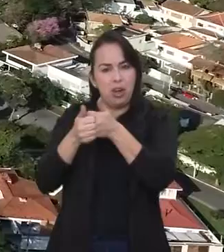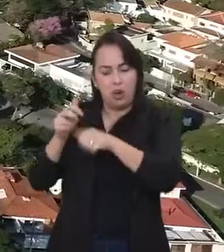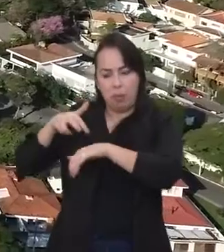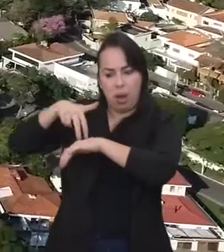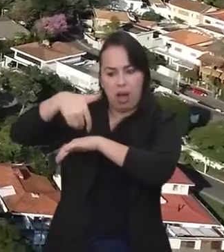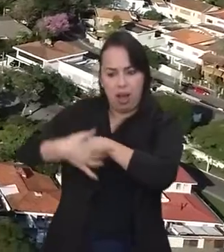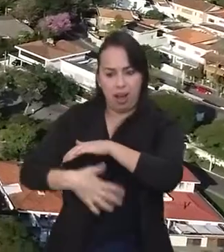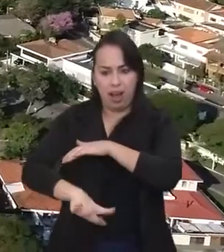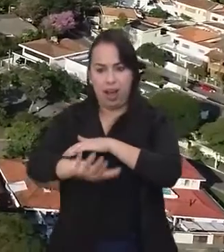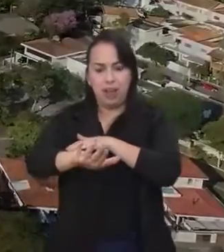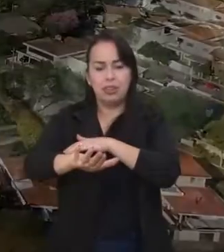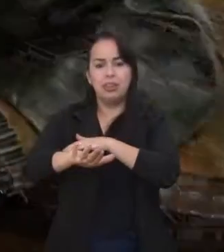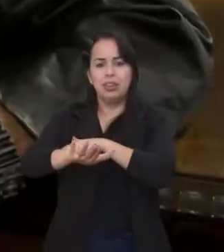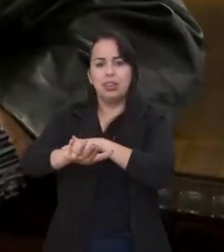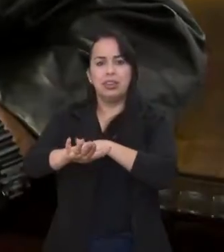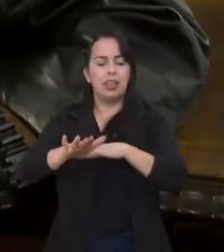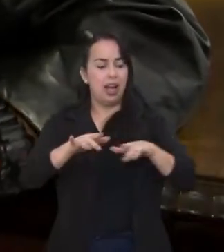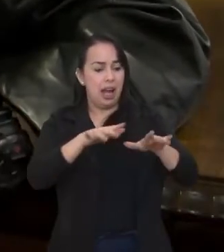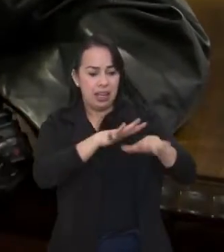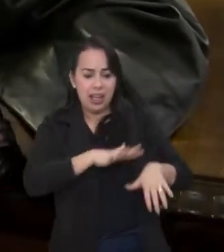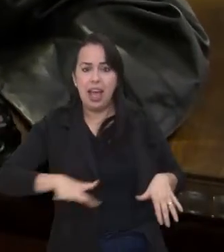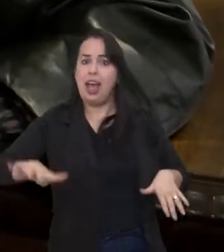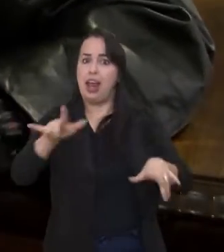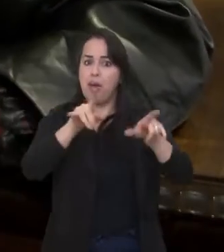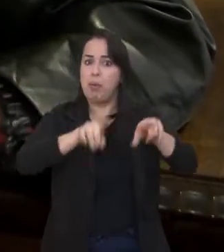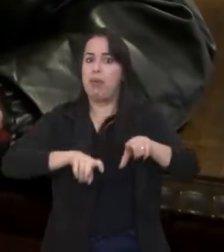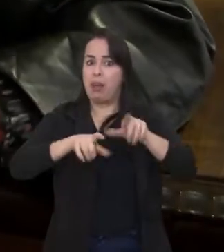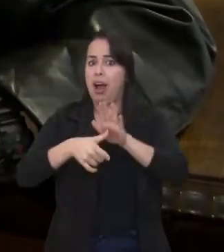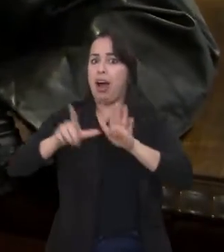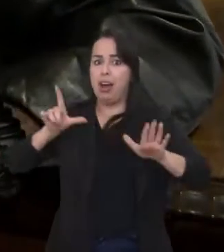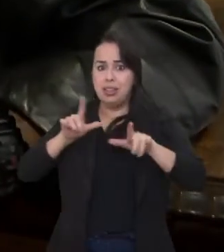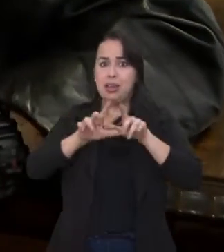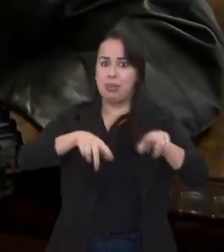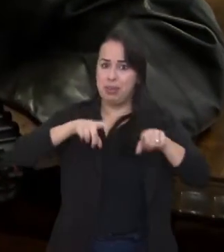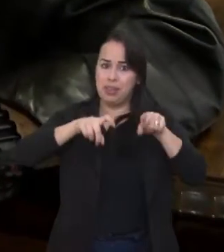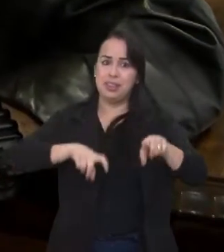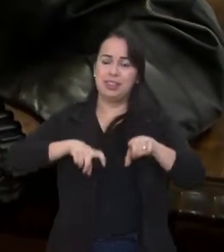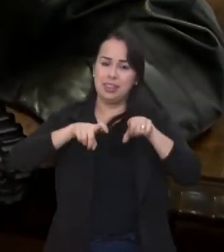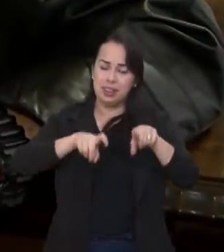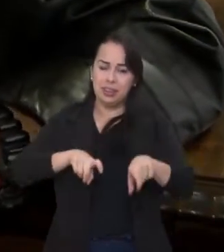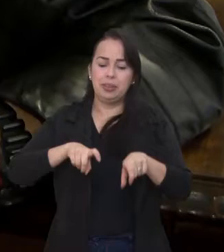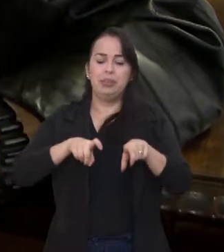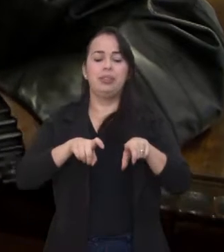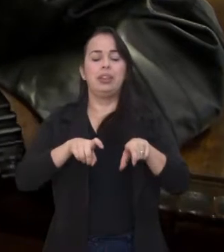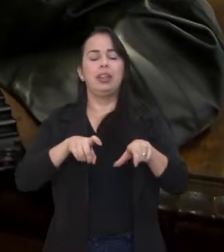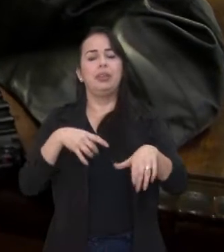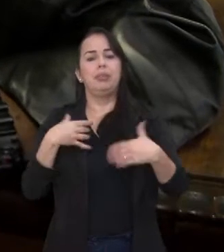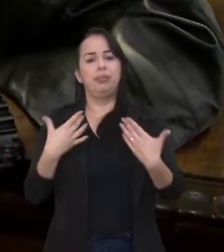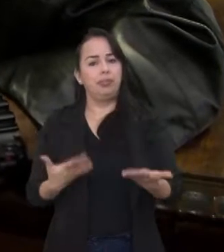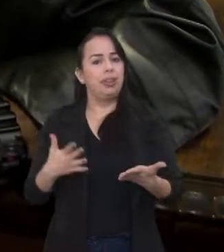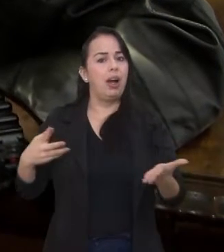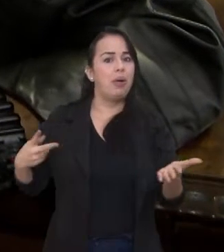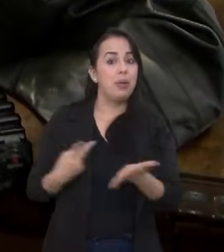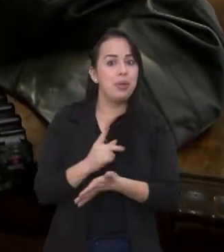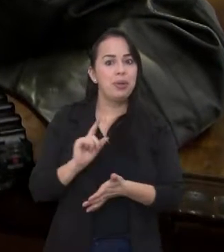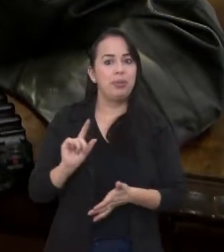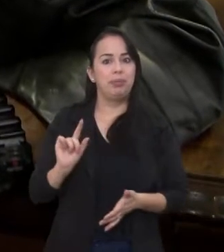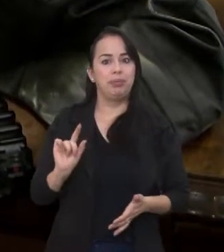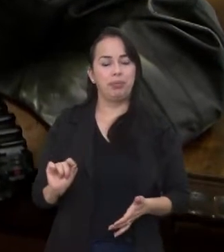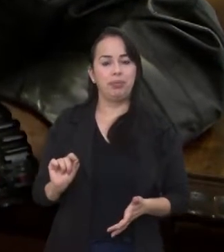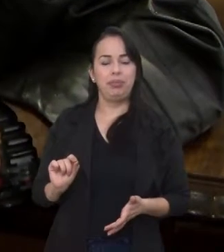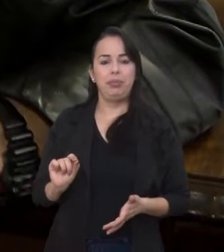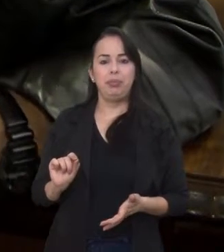do Sinésio Martins. Então aqui era uma fazenda, antes era uma fazenda por aqui. Daí o que aconteceu? Ele falou assim: